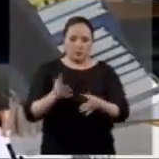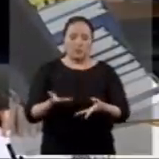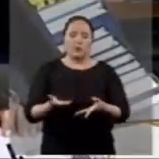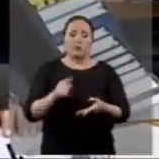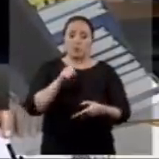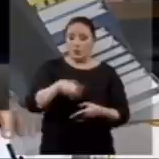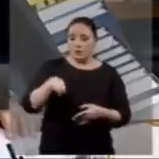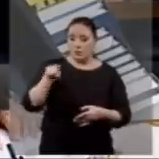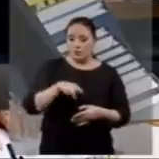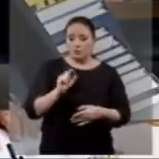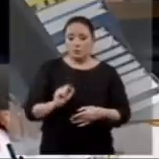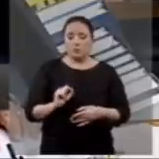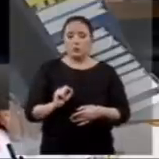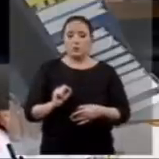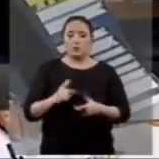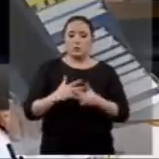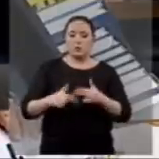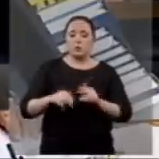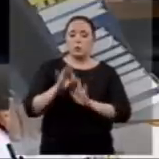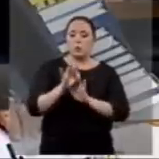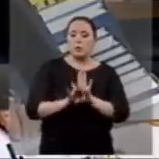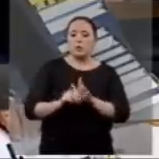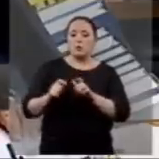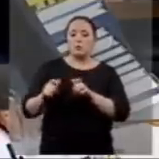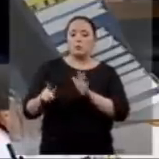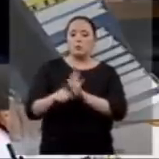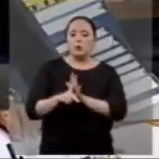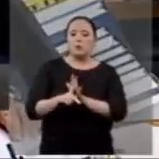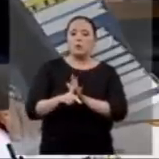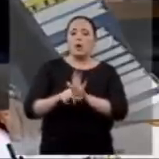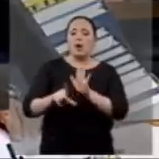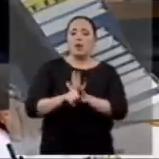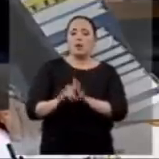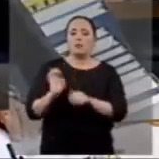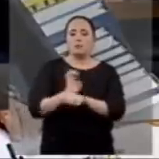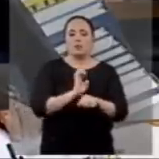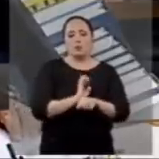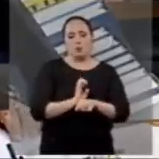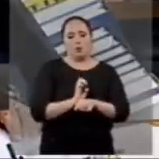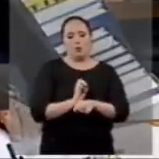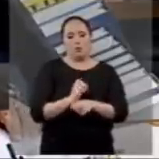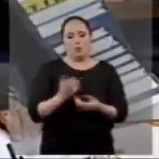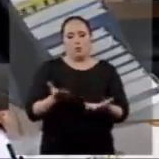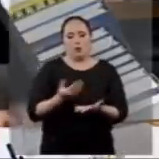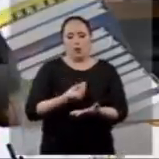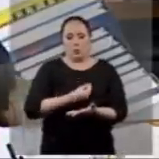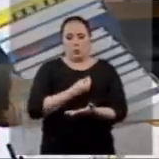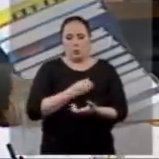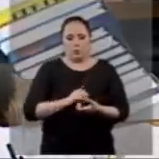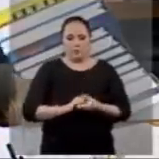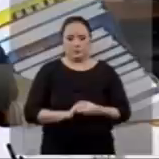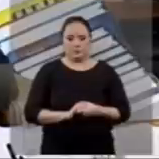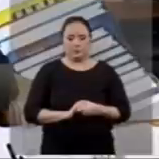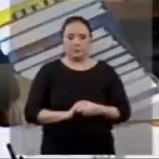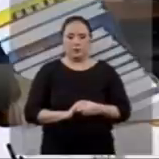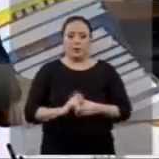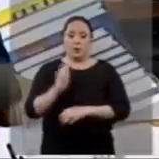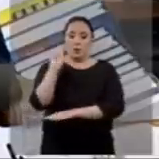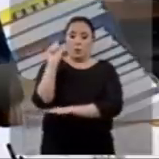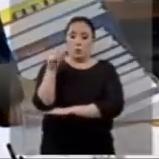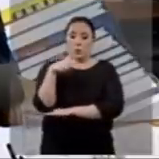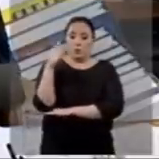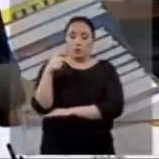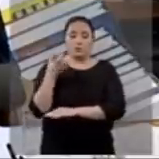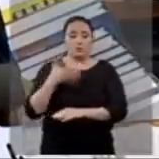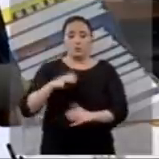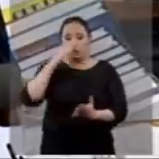revogando os dispositivos locais, os diplomas estaduais vigentes. O Estado recusa-se